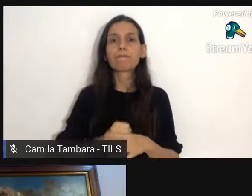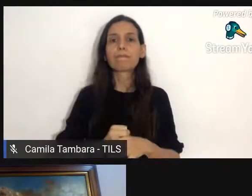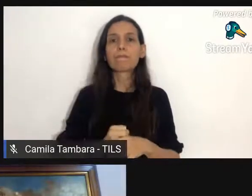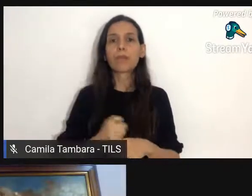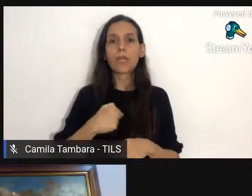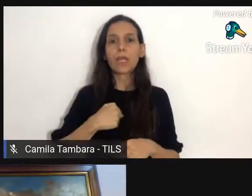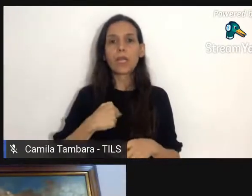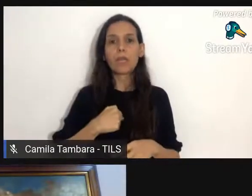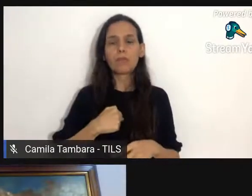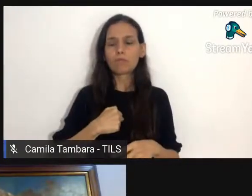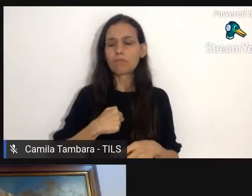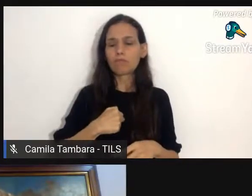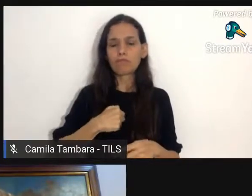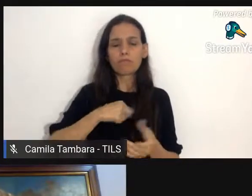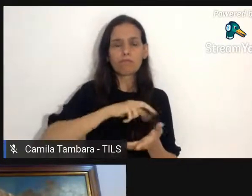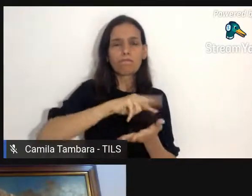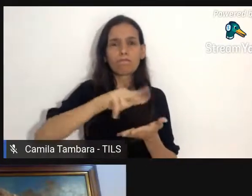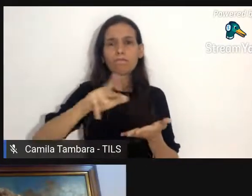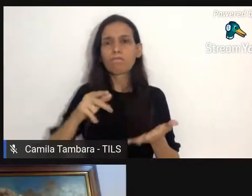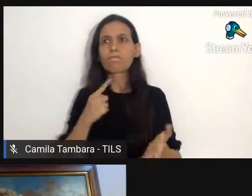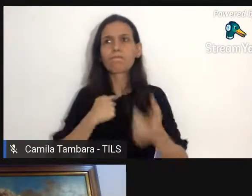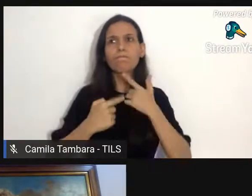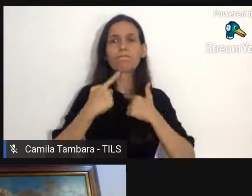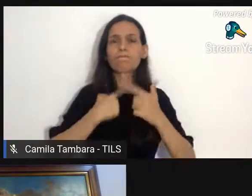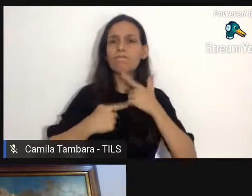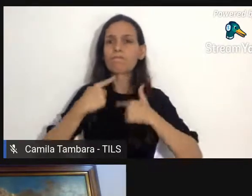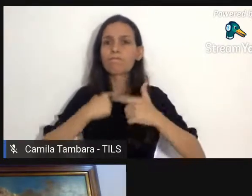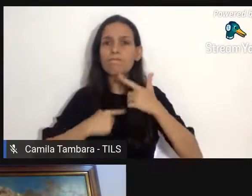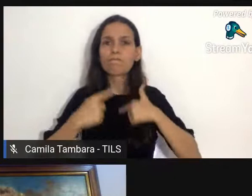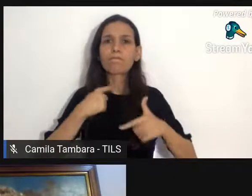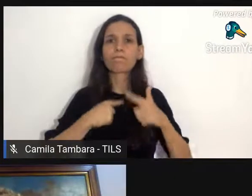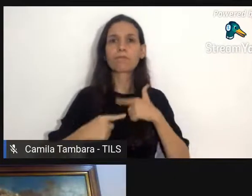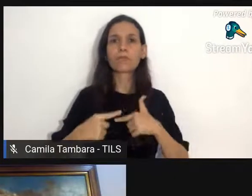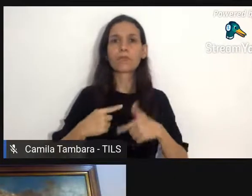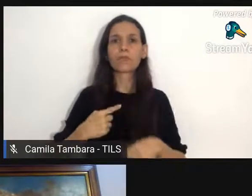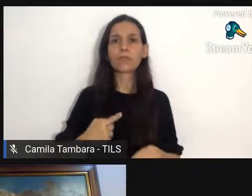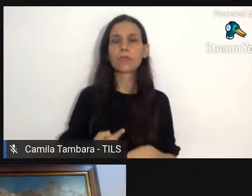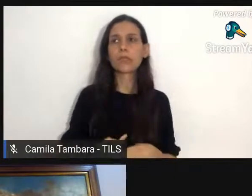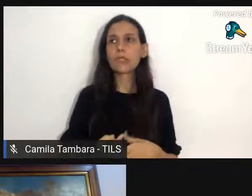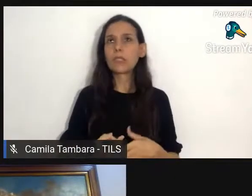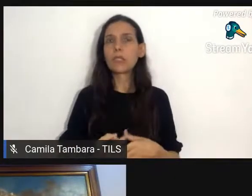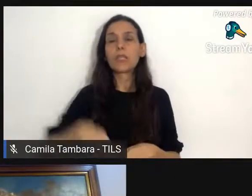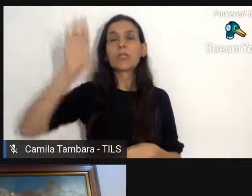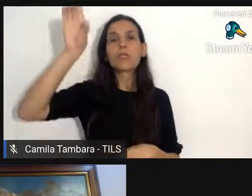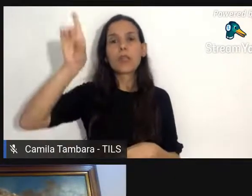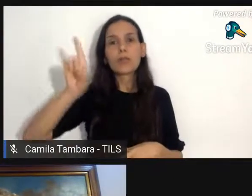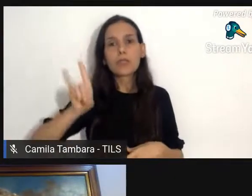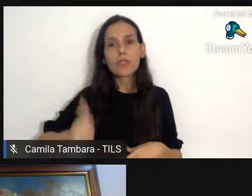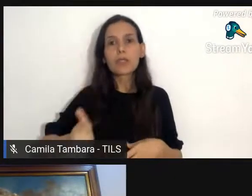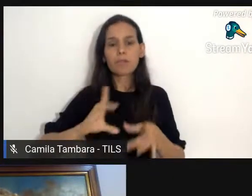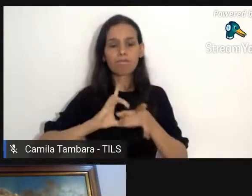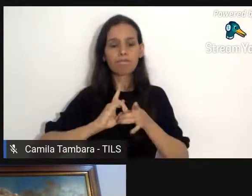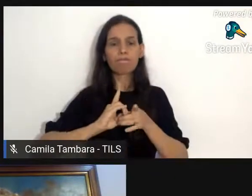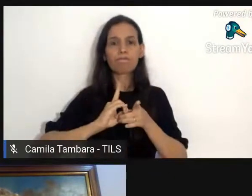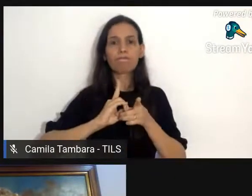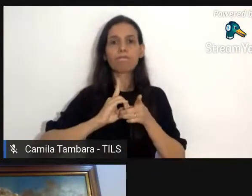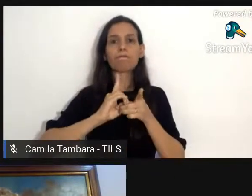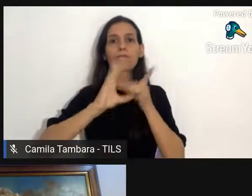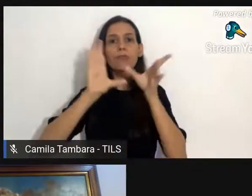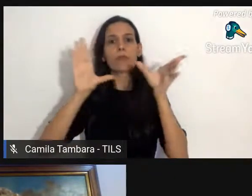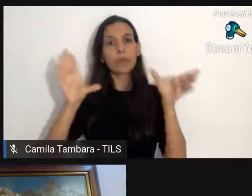mas por vários motivos, às vezes ela não é vivida na prática, que é uma gestão democrática,